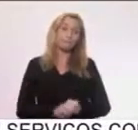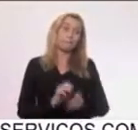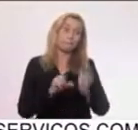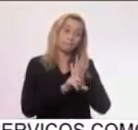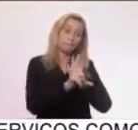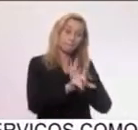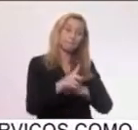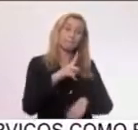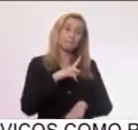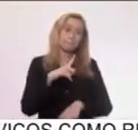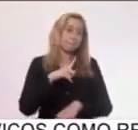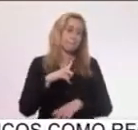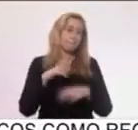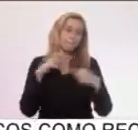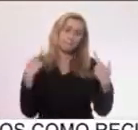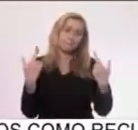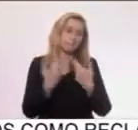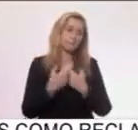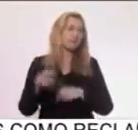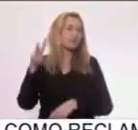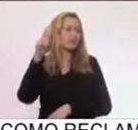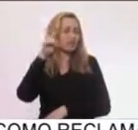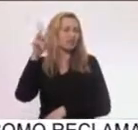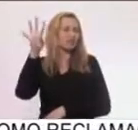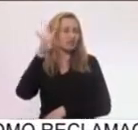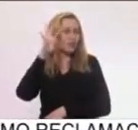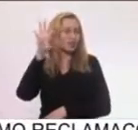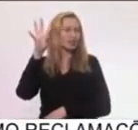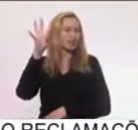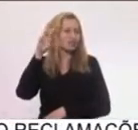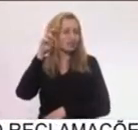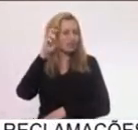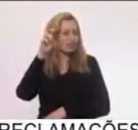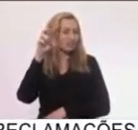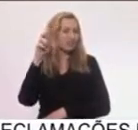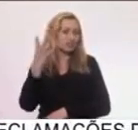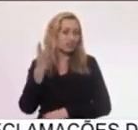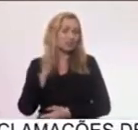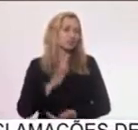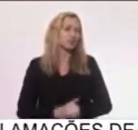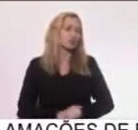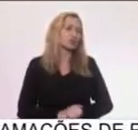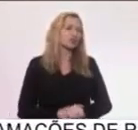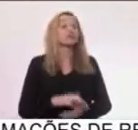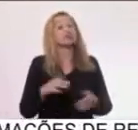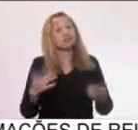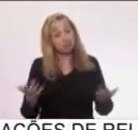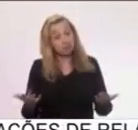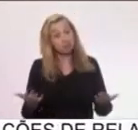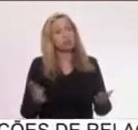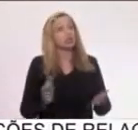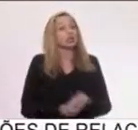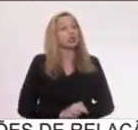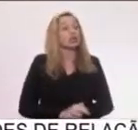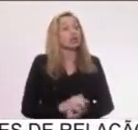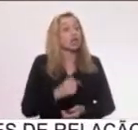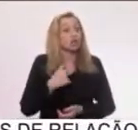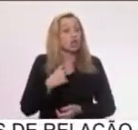temos sessões terças, quartas e quintas-feiras, embora